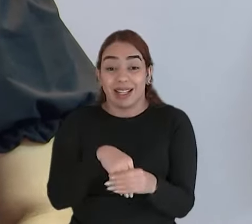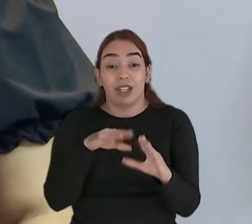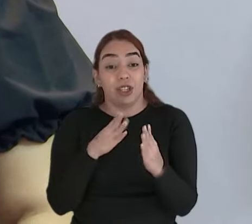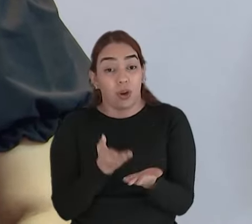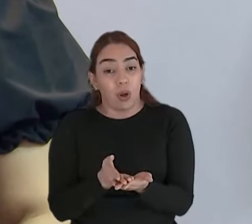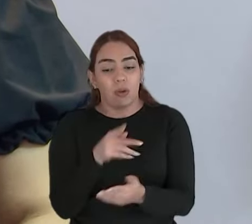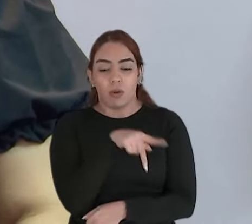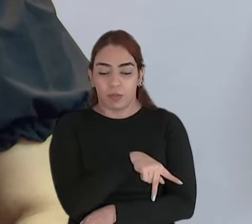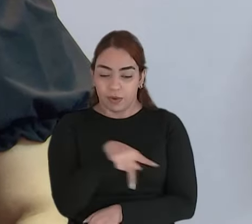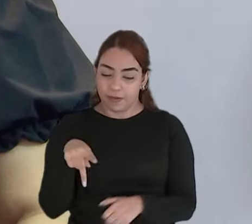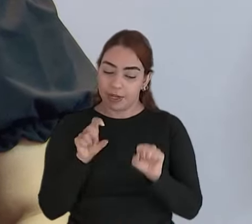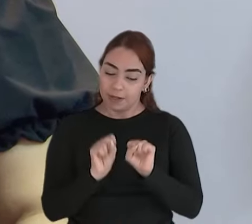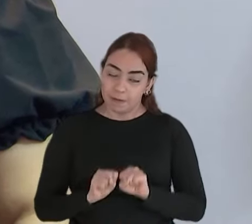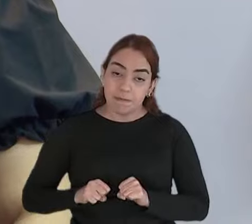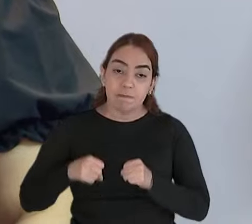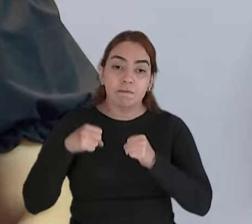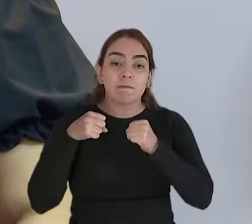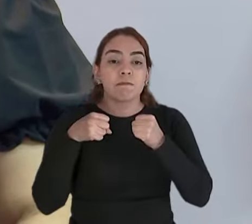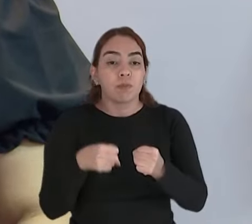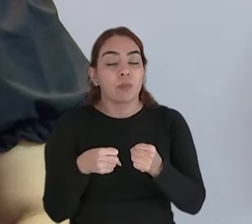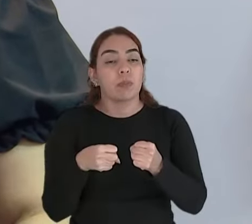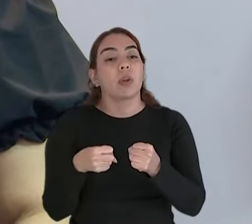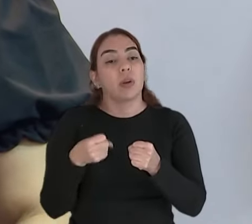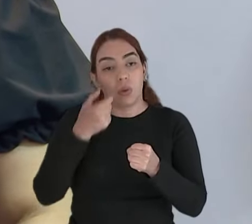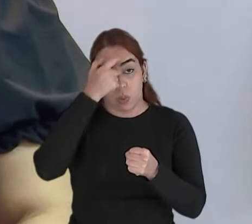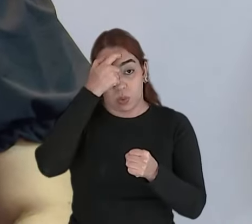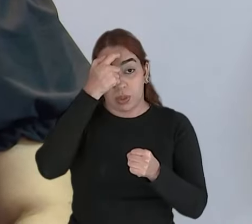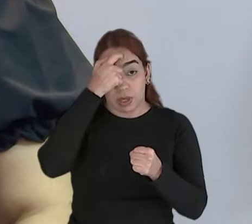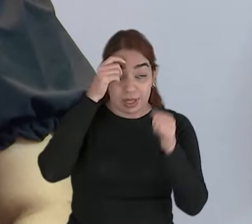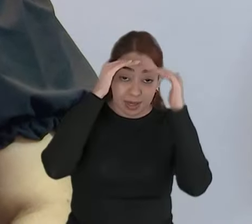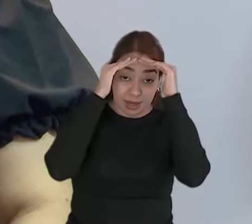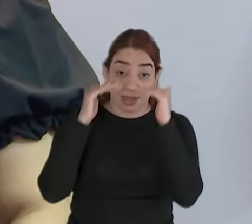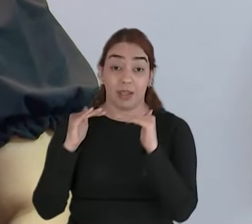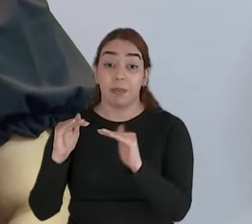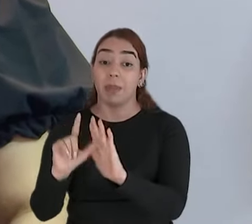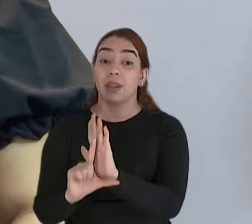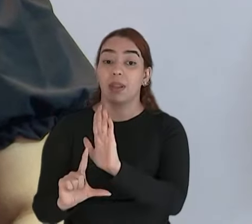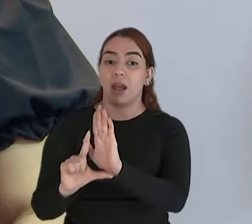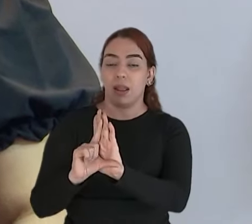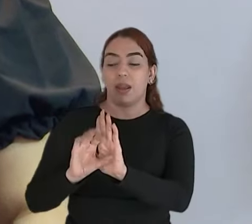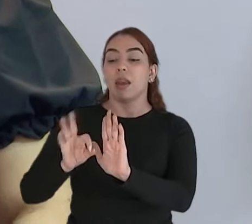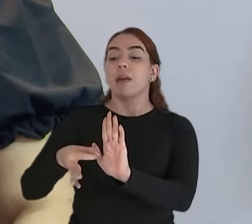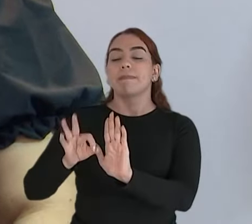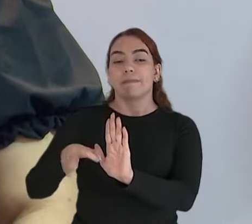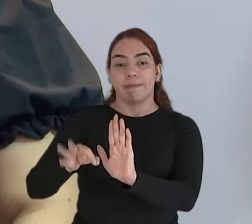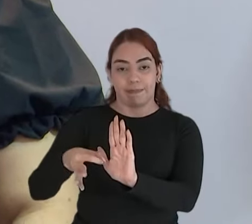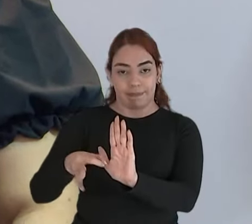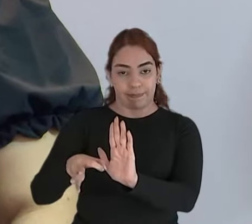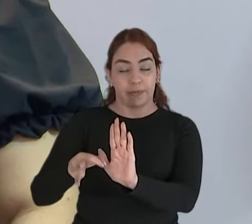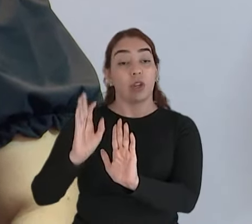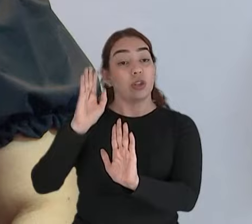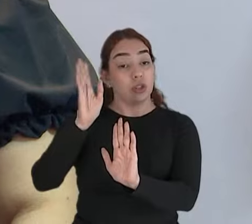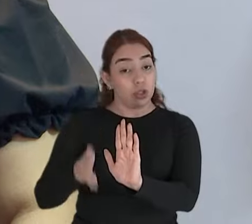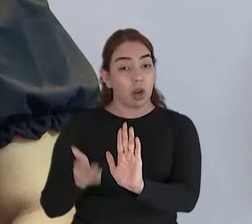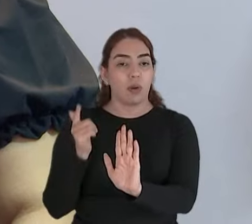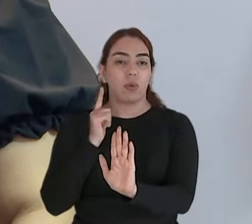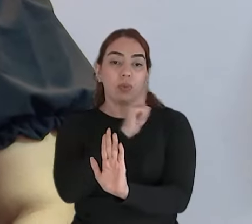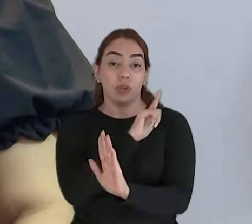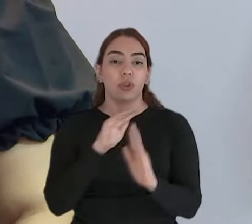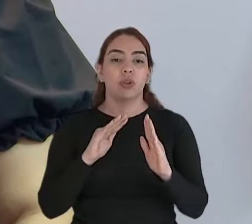realmente comprometidos, que fazem o que a lei diz que deve ser feito, né? principalmente dentro das